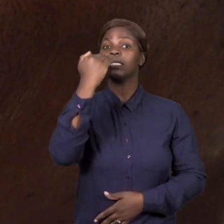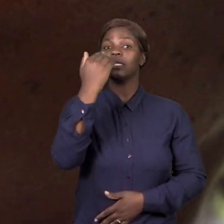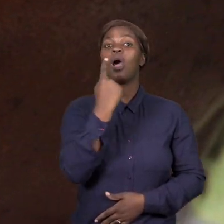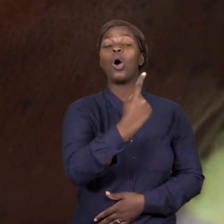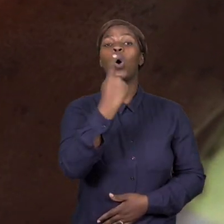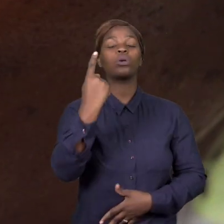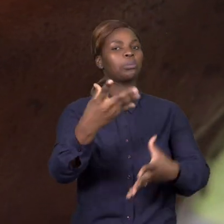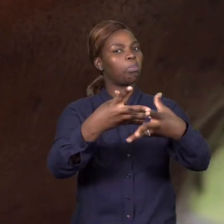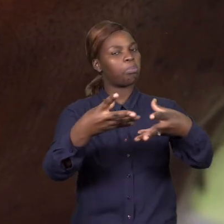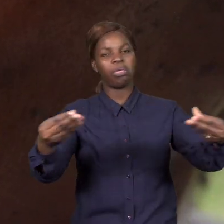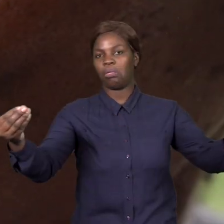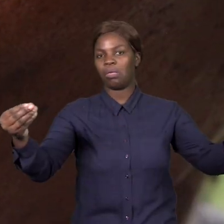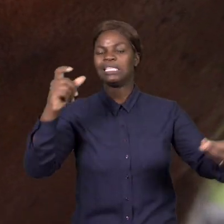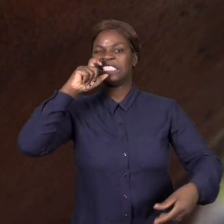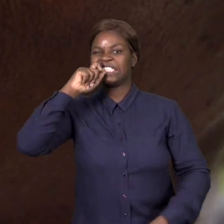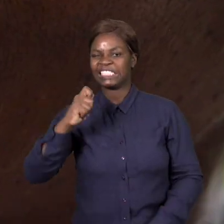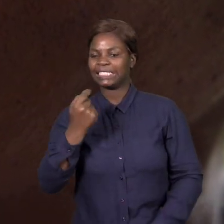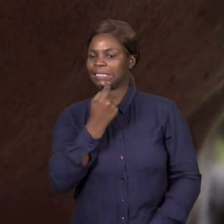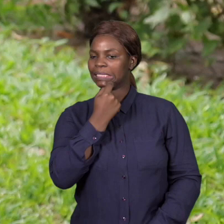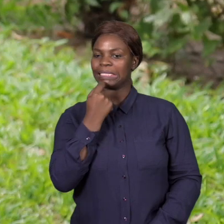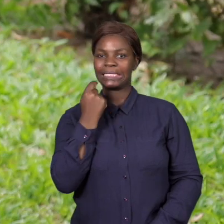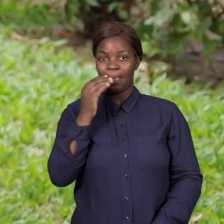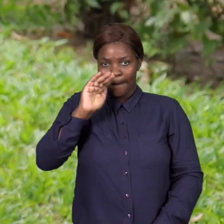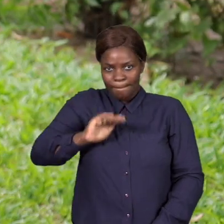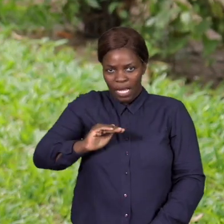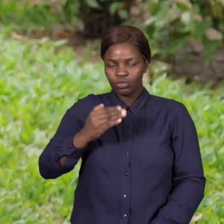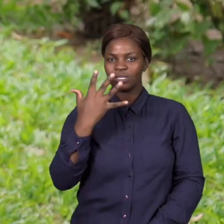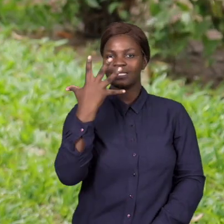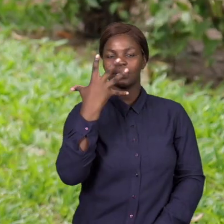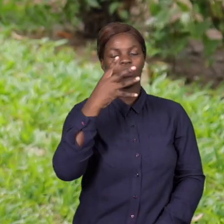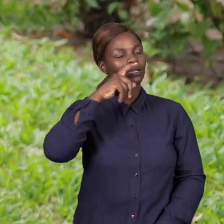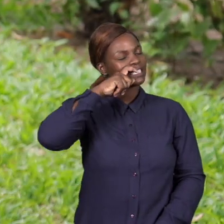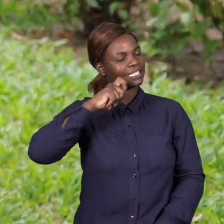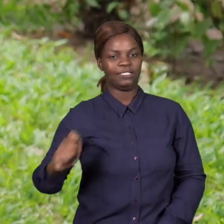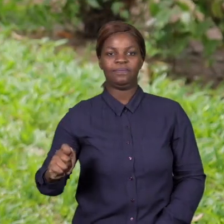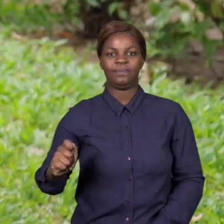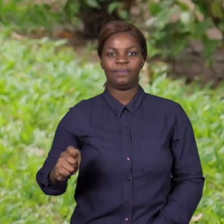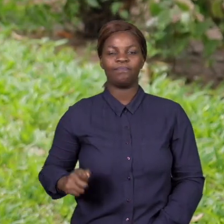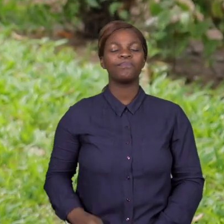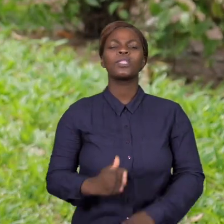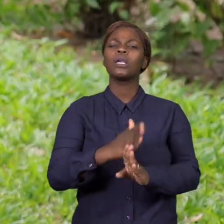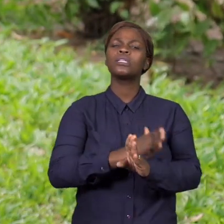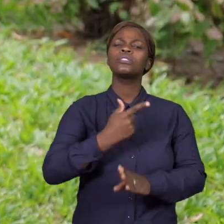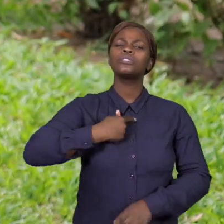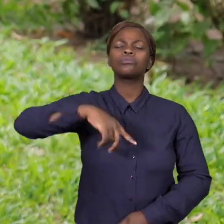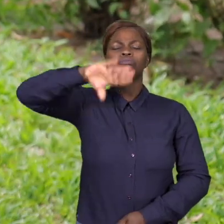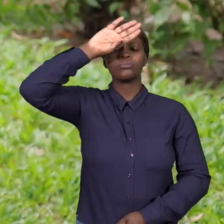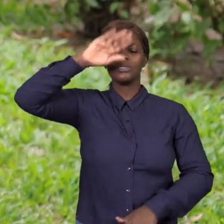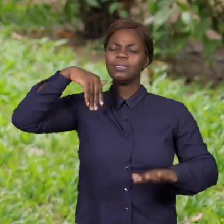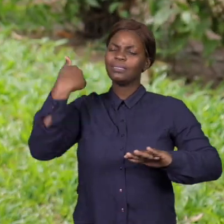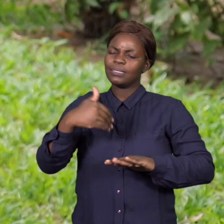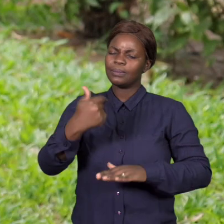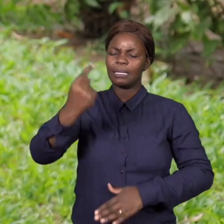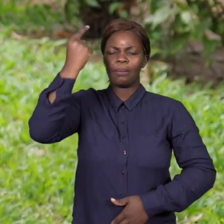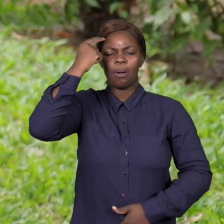11 dentes de cima e 5 dentes de baixo. Eu tinha problema de sofrer a cabeça. Todo momento a doer